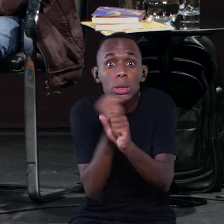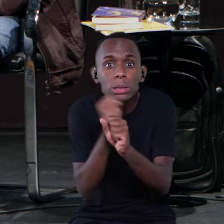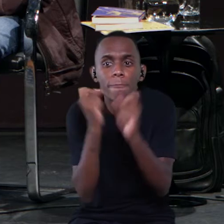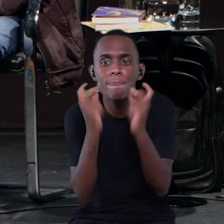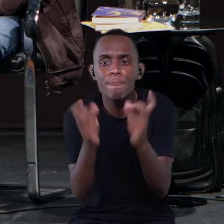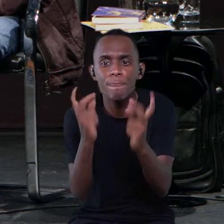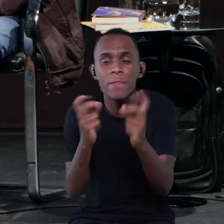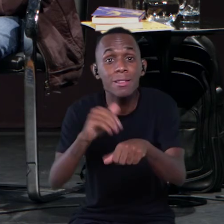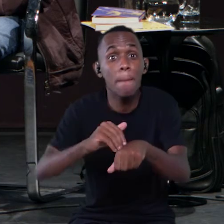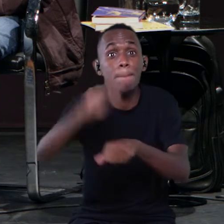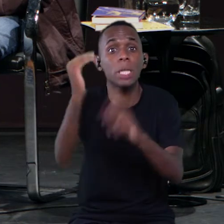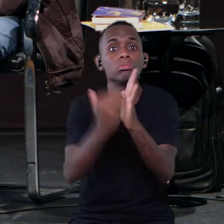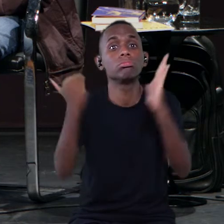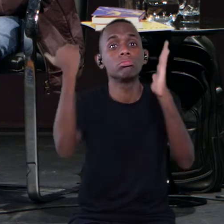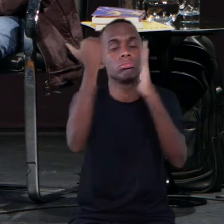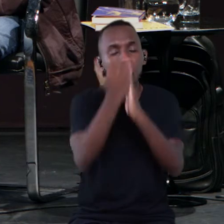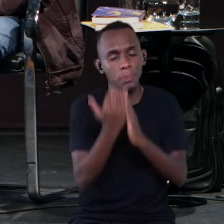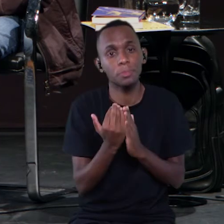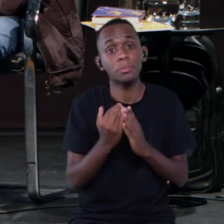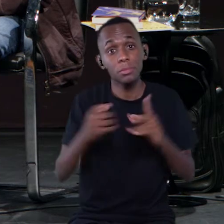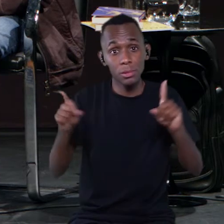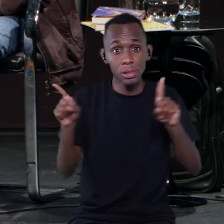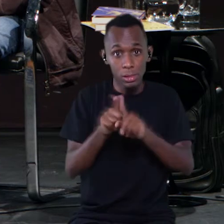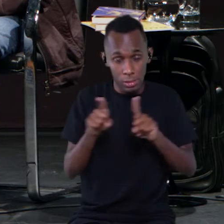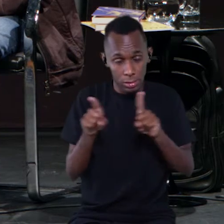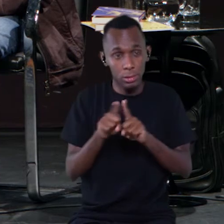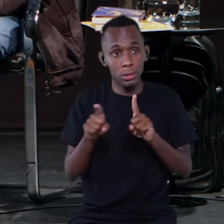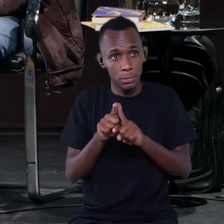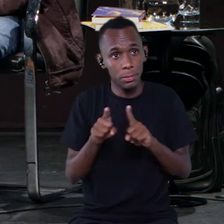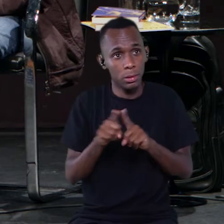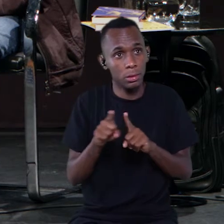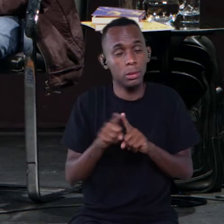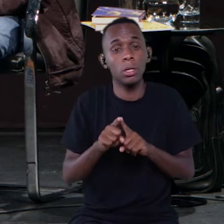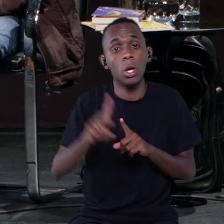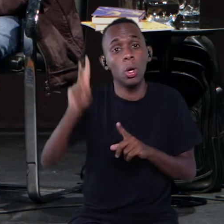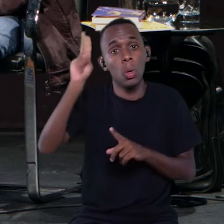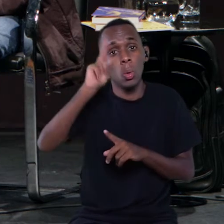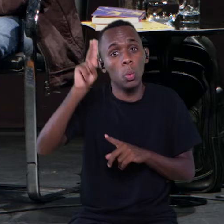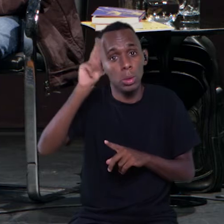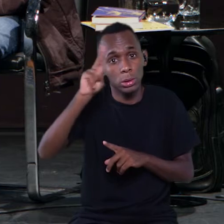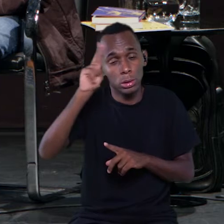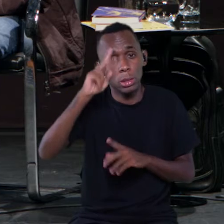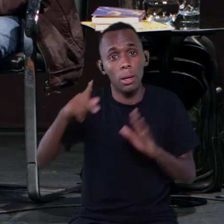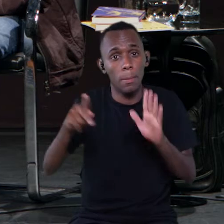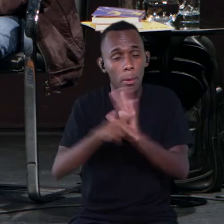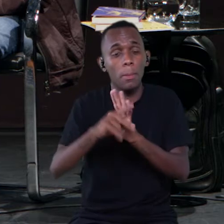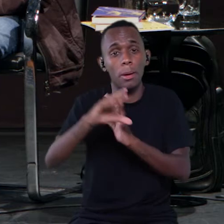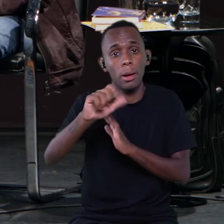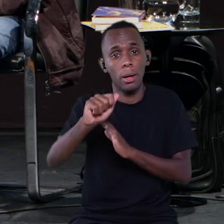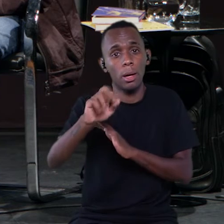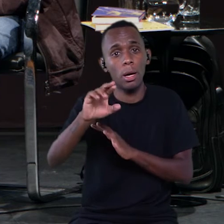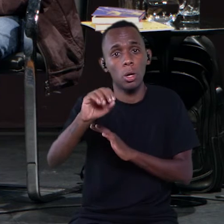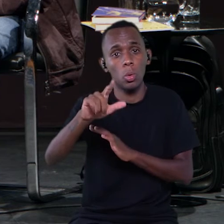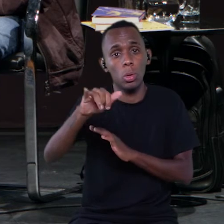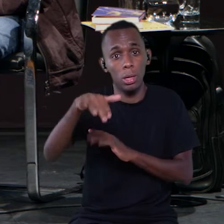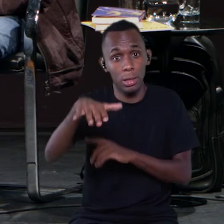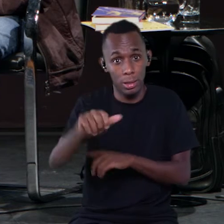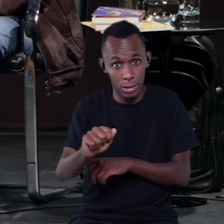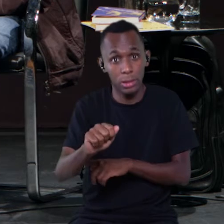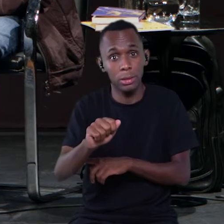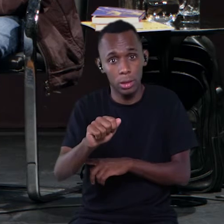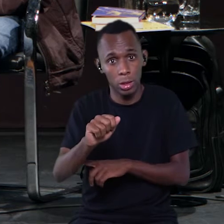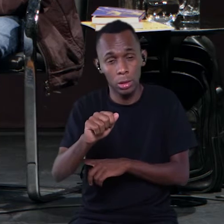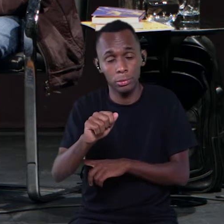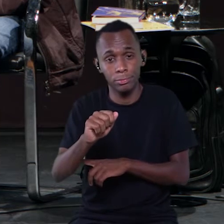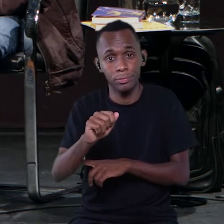não é pouca coisa. E, mais do que isso, na esteira da história da Carolina de Maria de Jesus, contada pelo